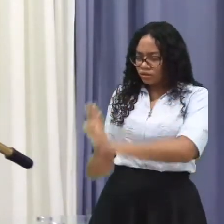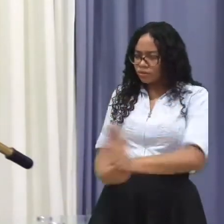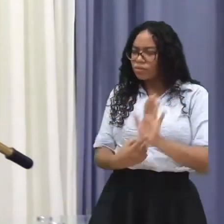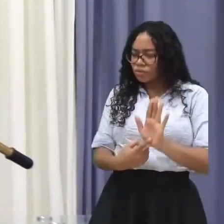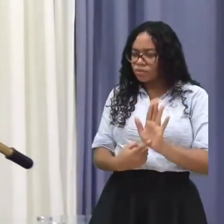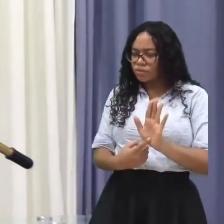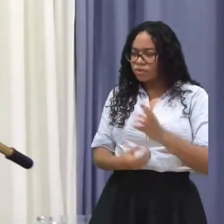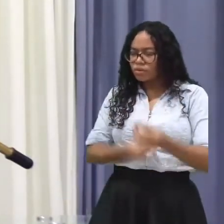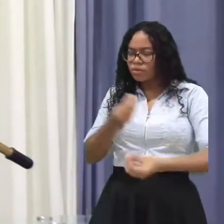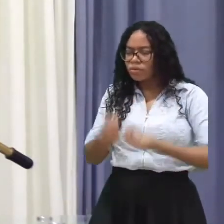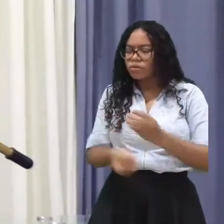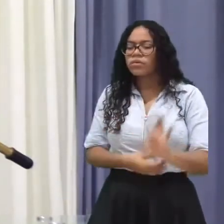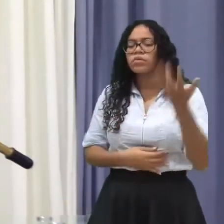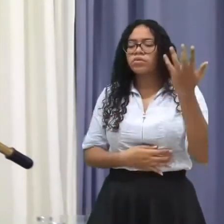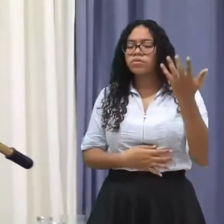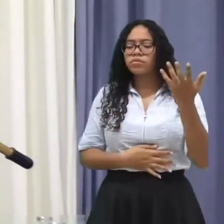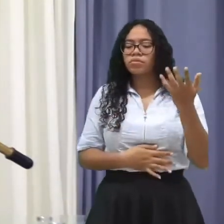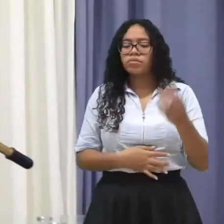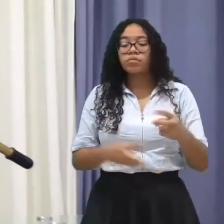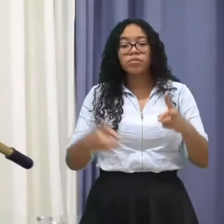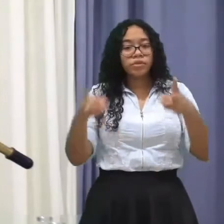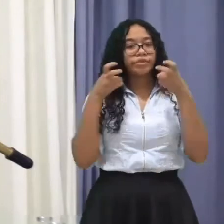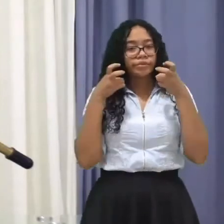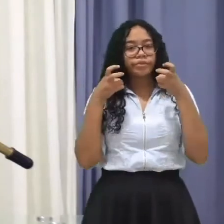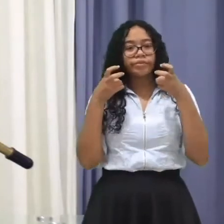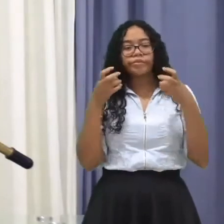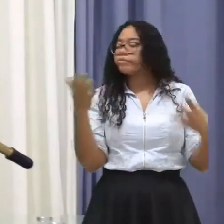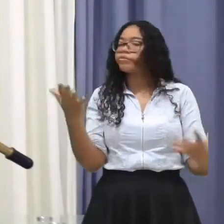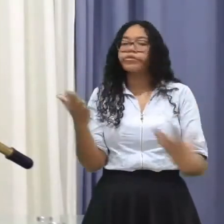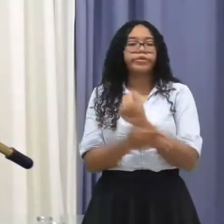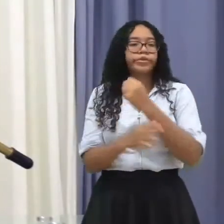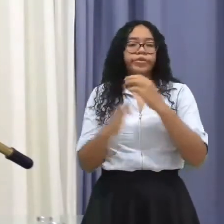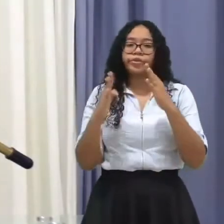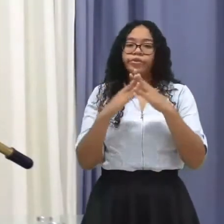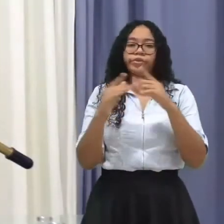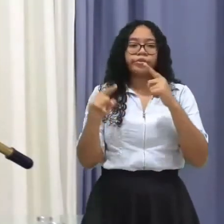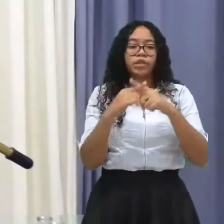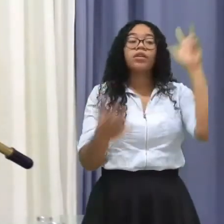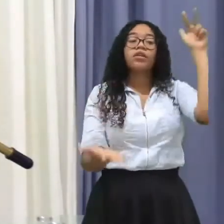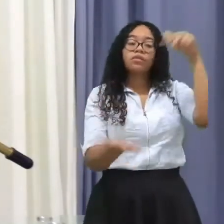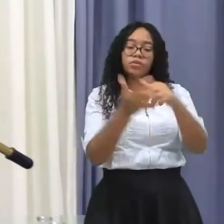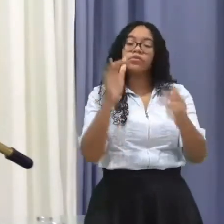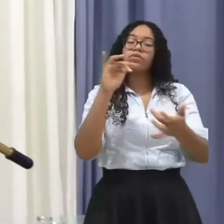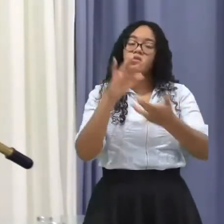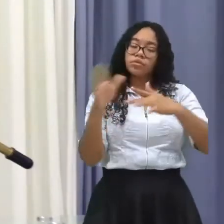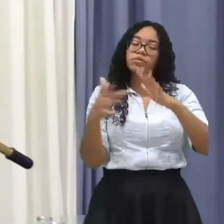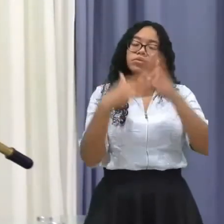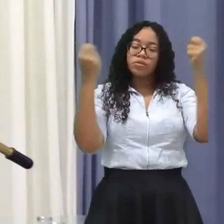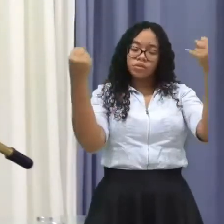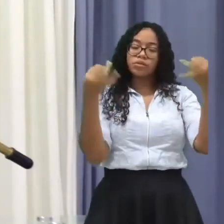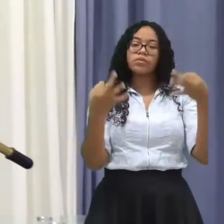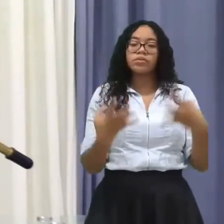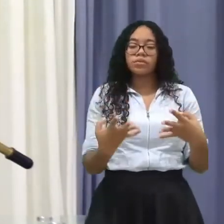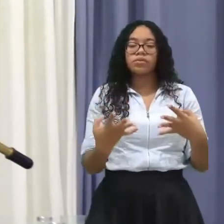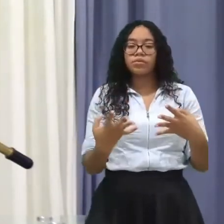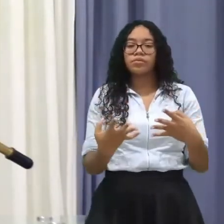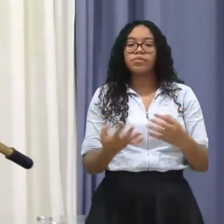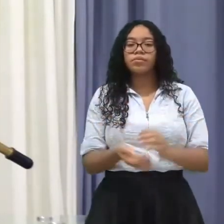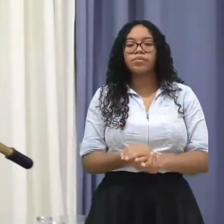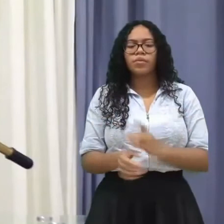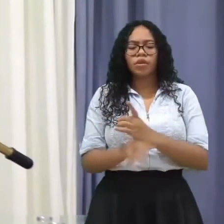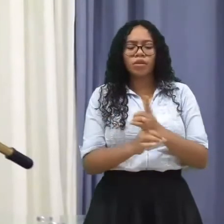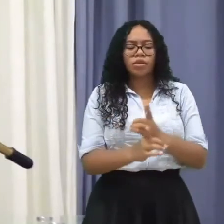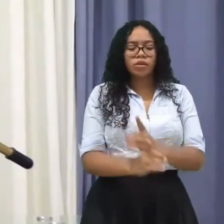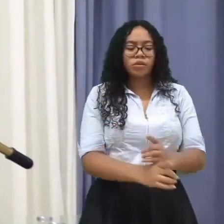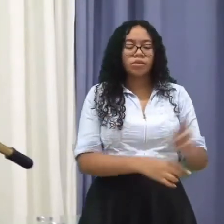do século. Veja que não é do arrebatamento, é da tua vinda e da consumação do século. E ele lhes